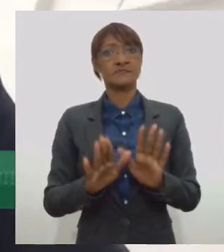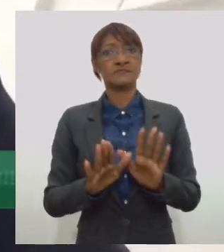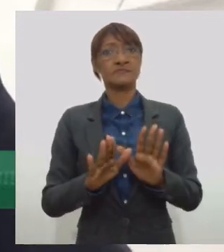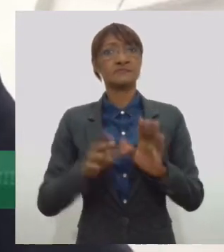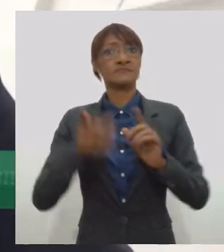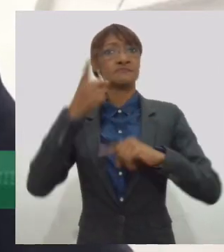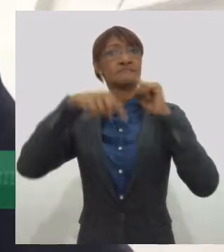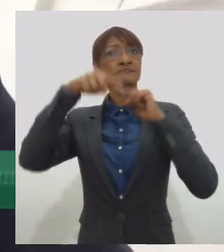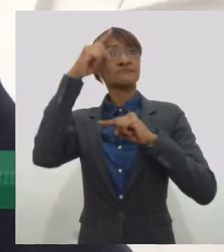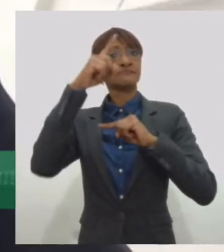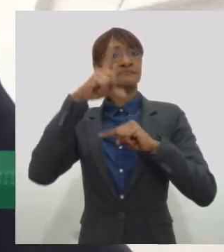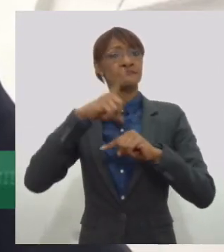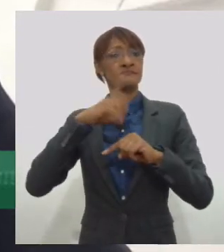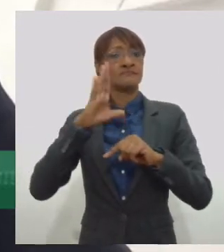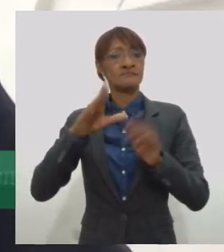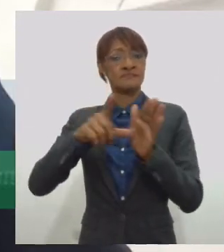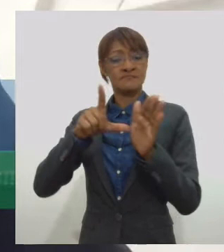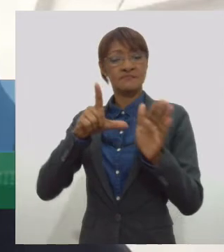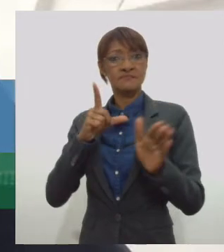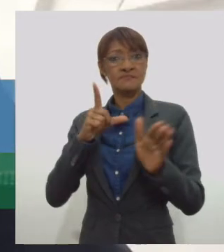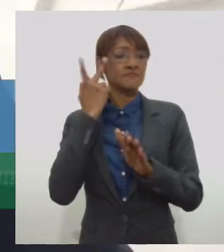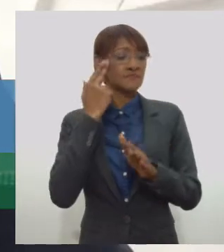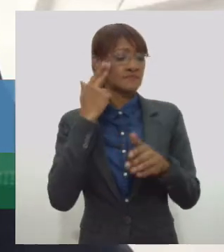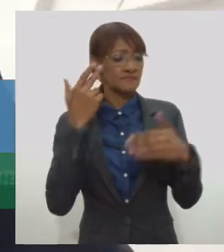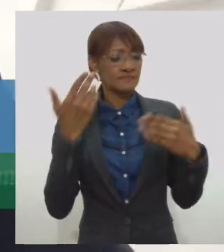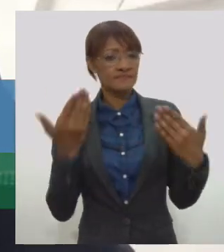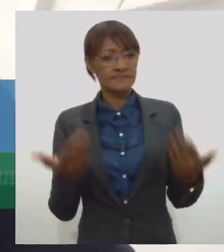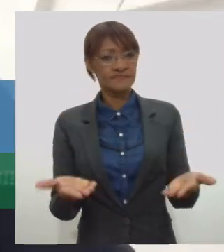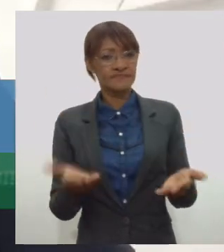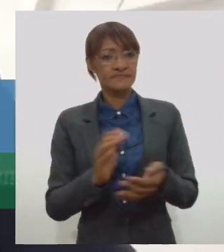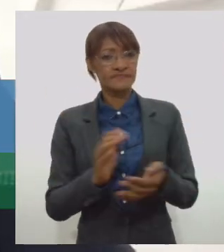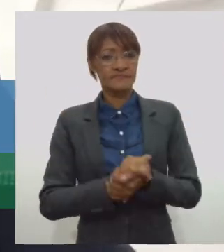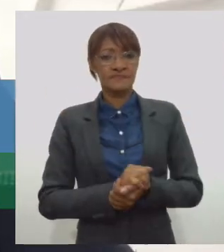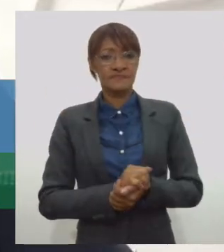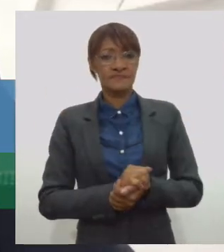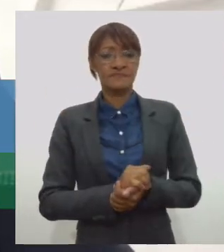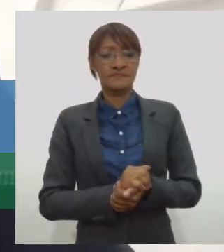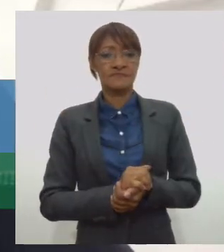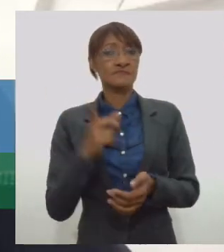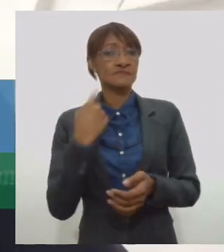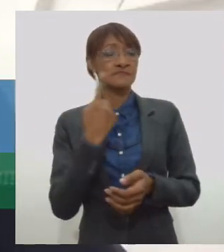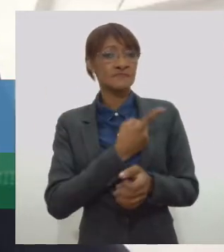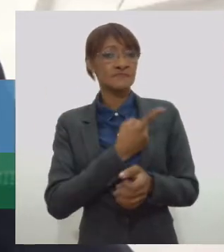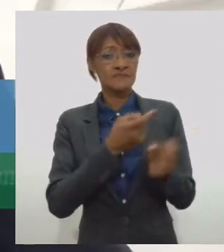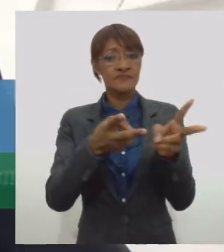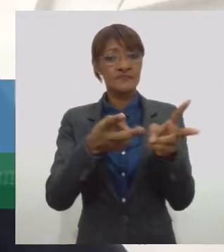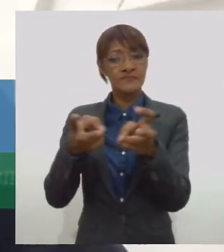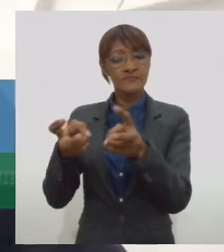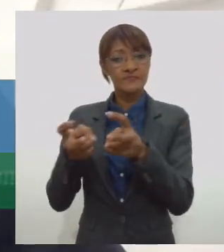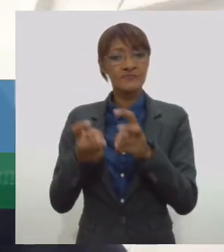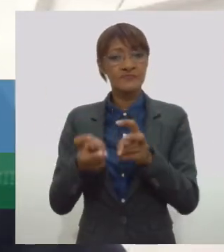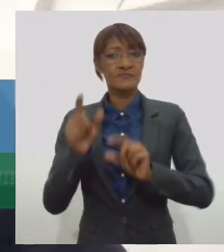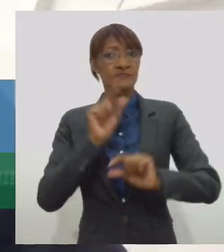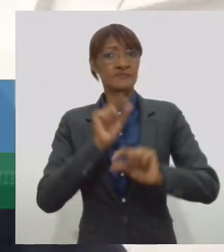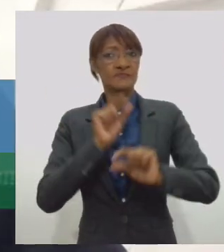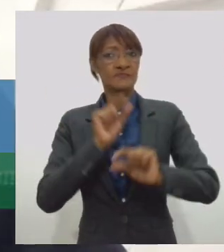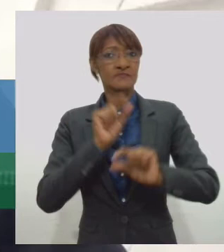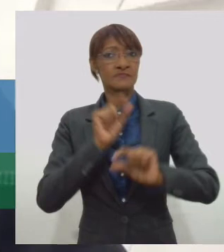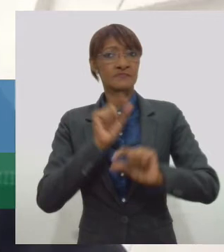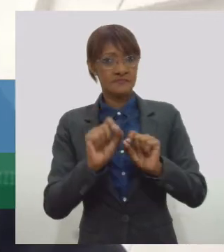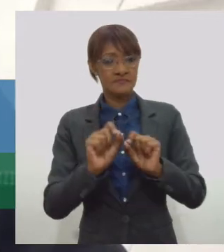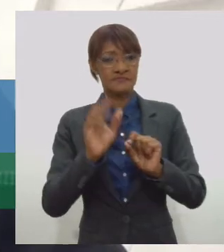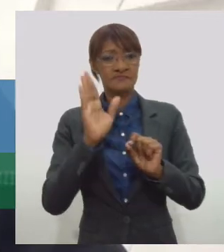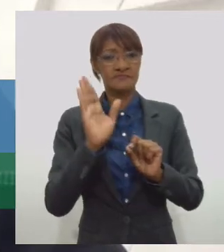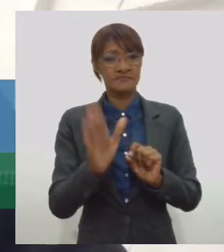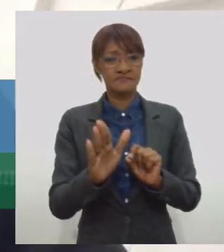o seu andamento normal, a sua aplicação, e ao nosso ver, no nosso sentir, e cremos que esse é um